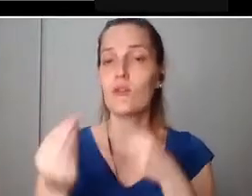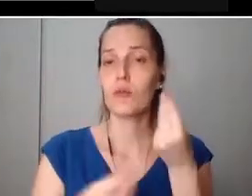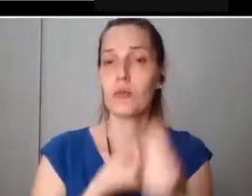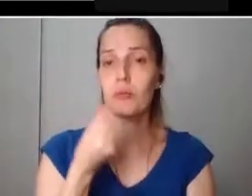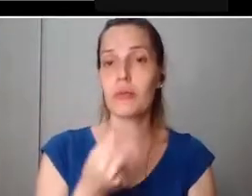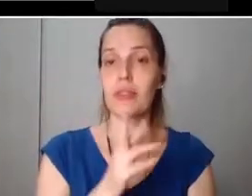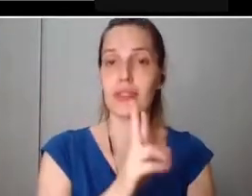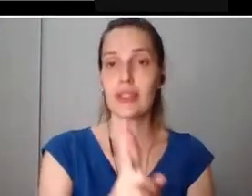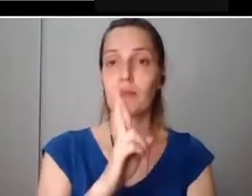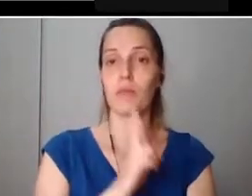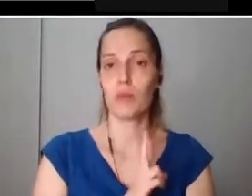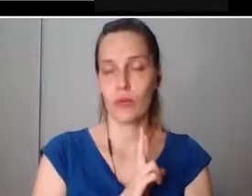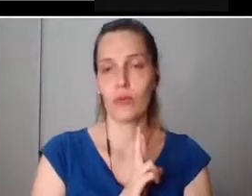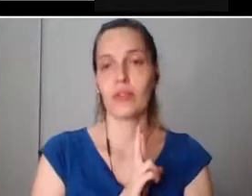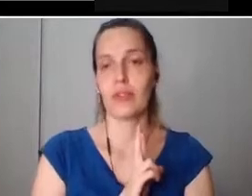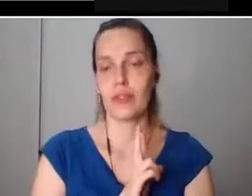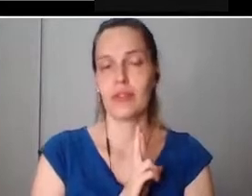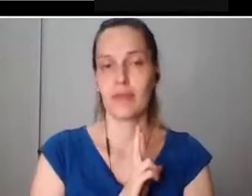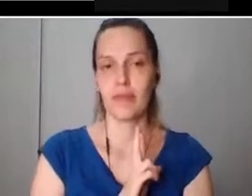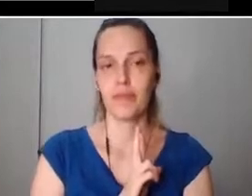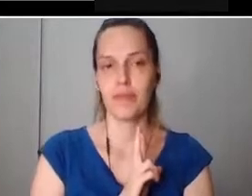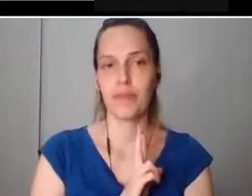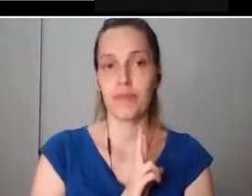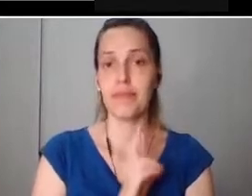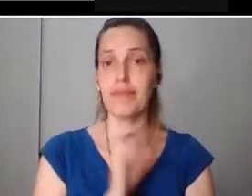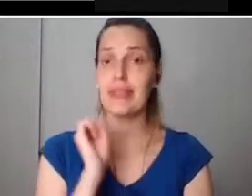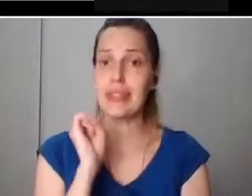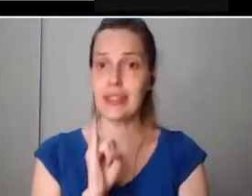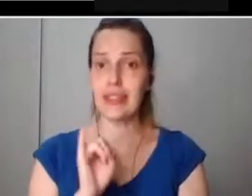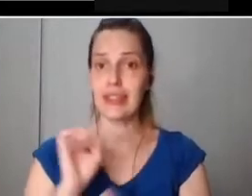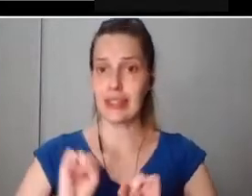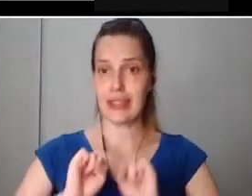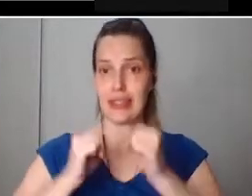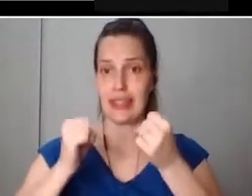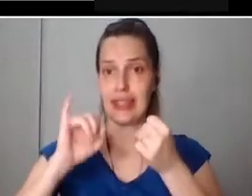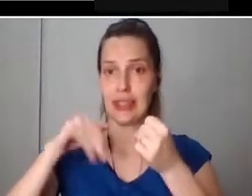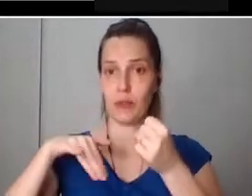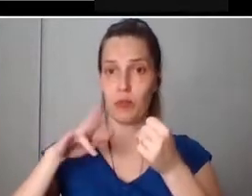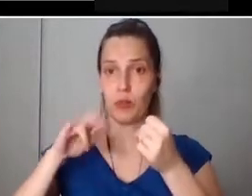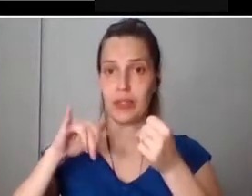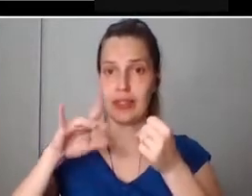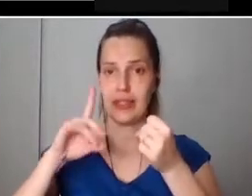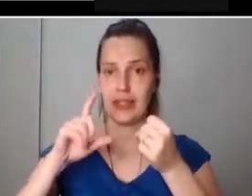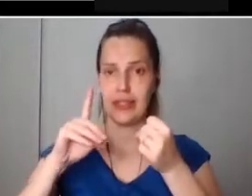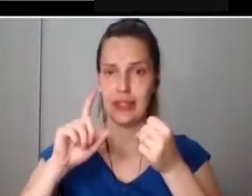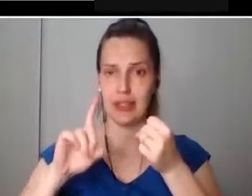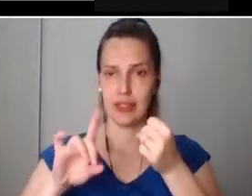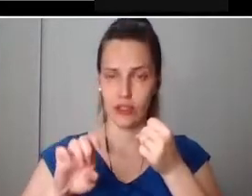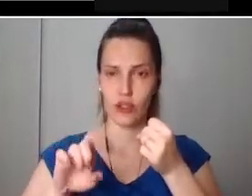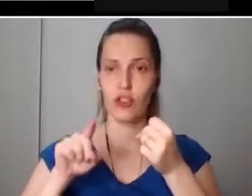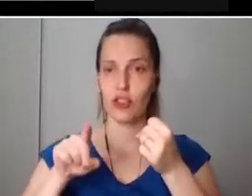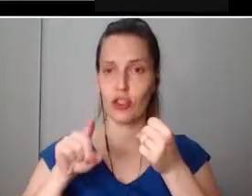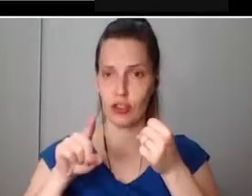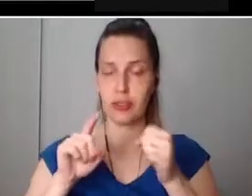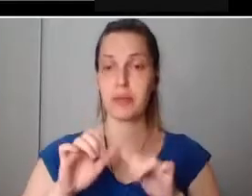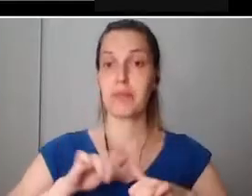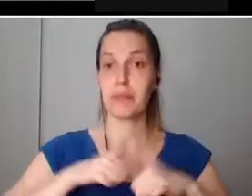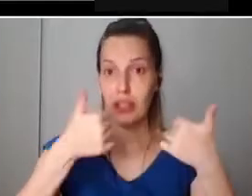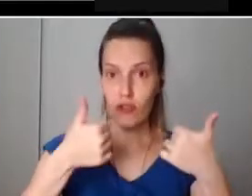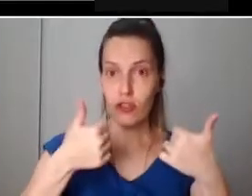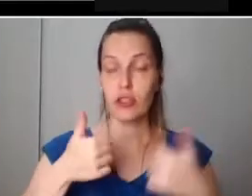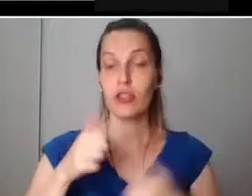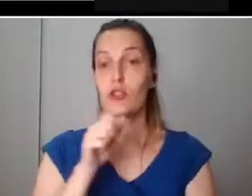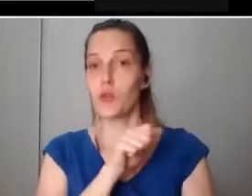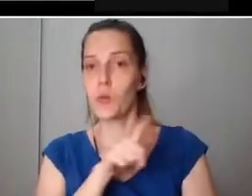estão gerando, e se a imunidade gerada pela vacina pode ser melhor que a gerada pela infecção. Então, essa é uma pergunta